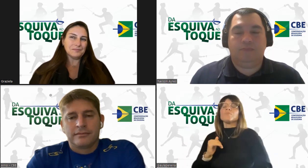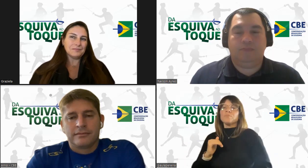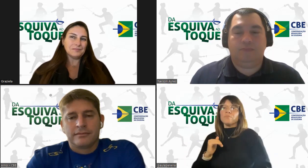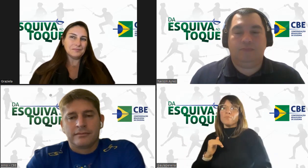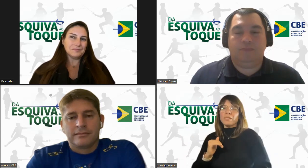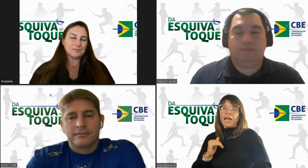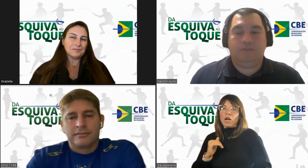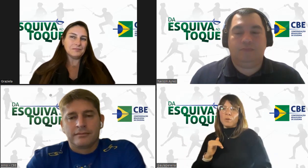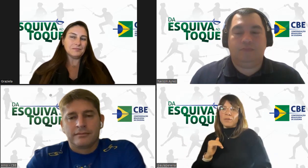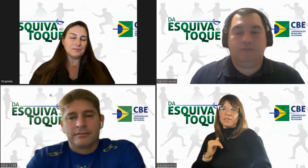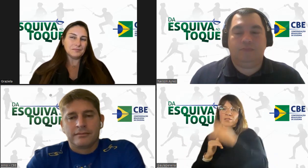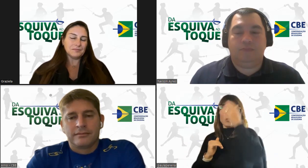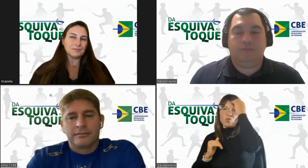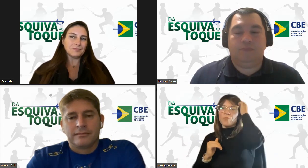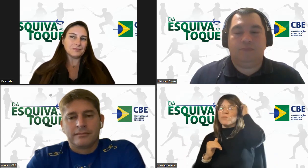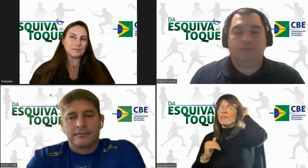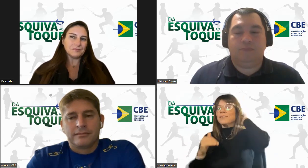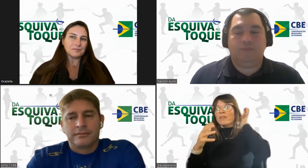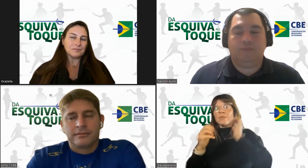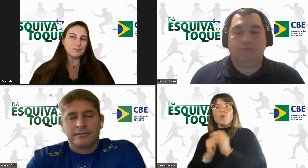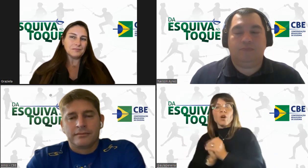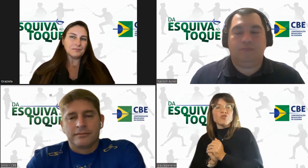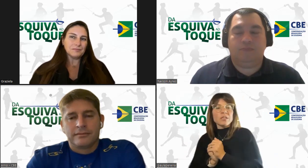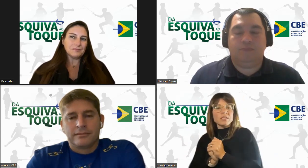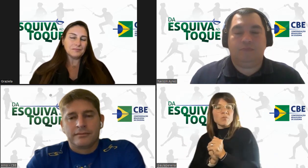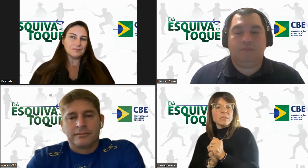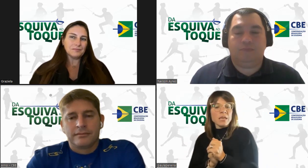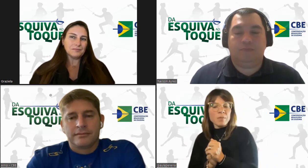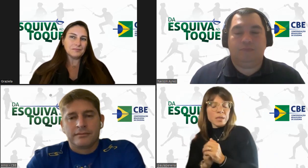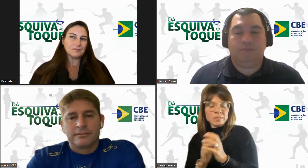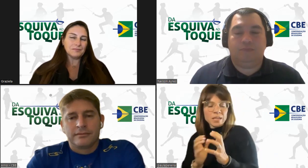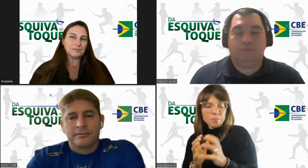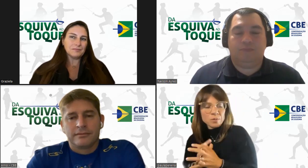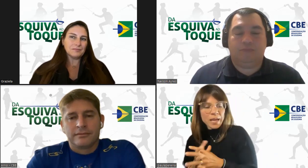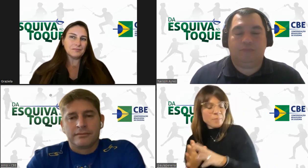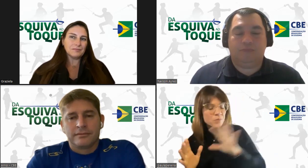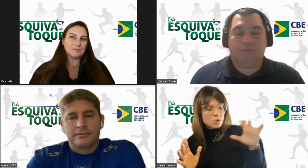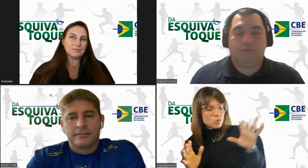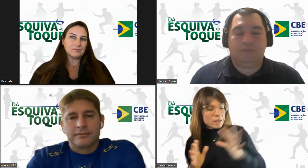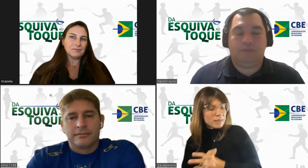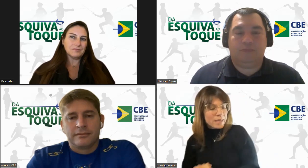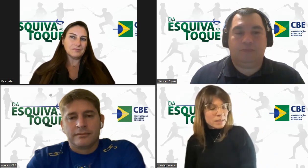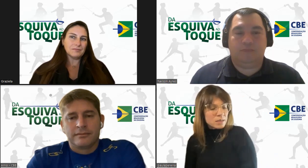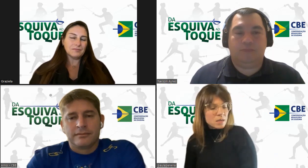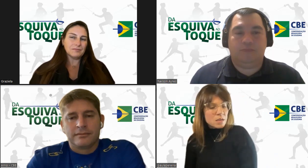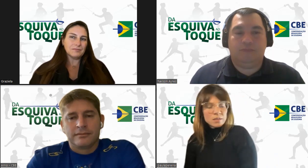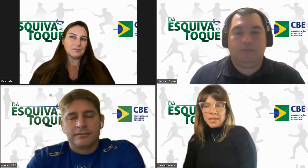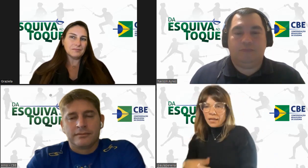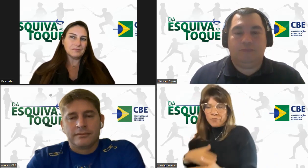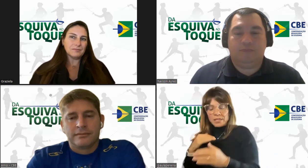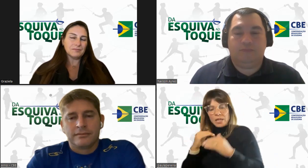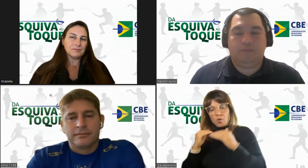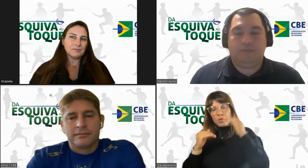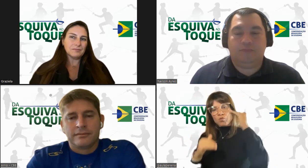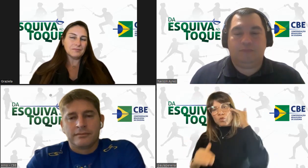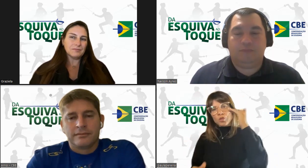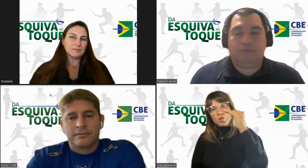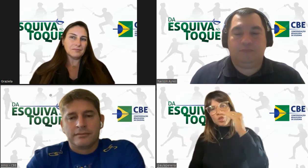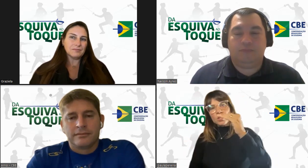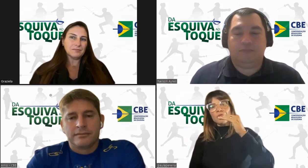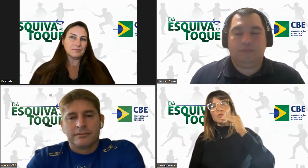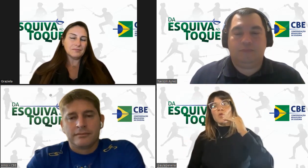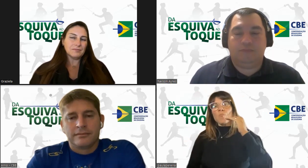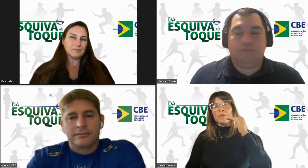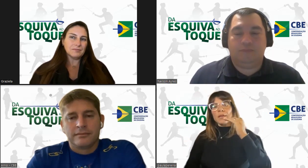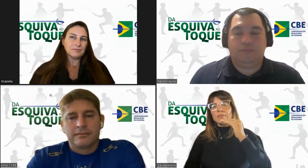eu me trago para a presença de novo né sempre gosto de trazer um exemplo exemplos né de uma atleta que ela foi entrar comigo